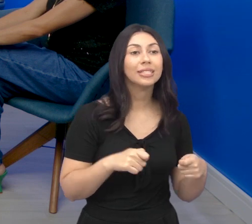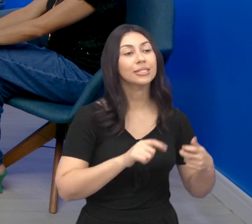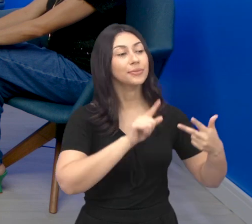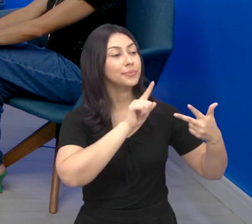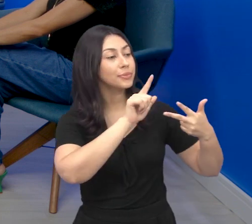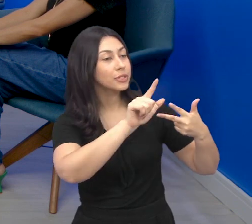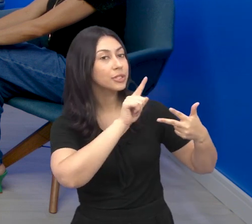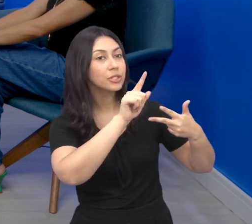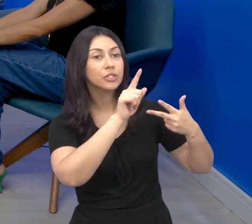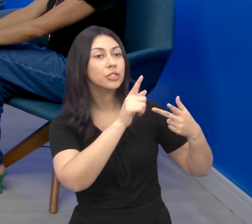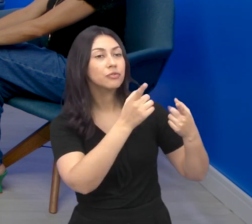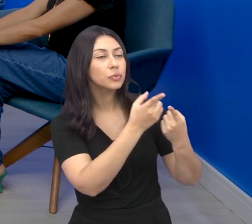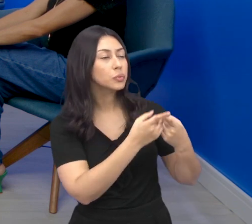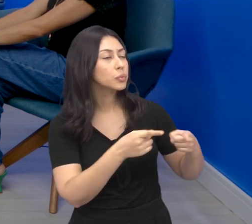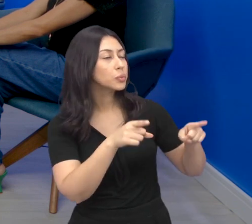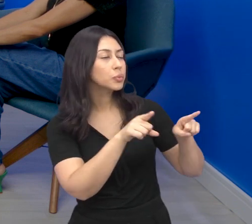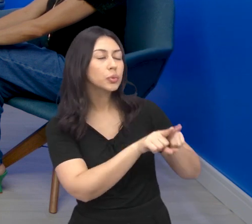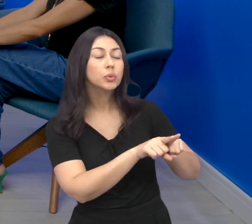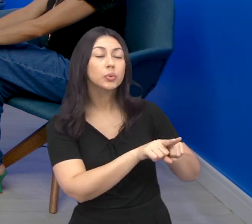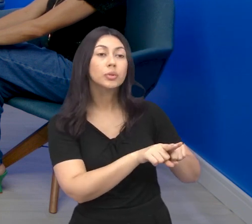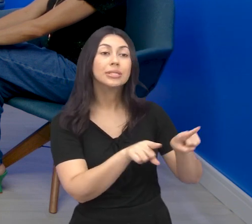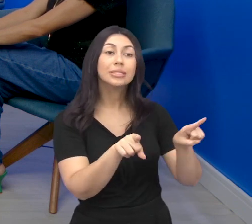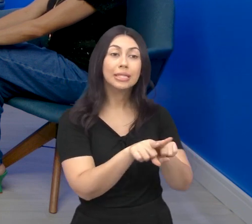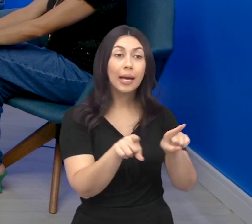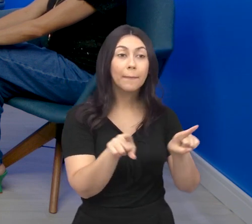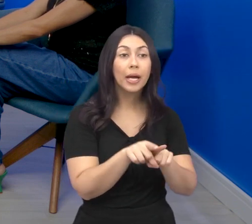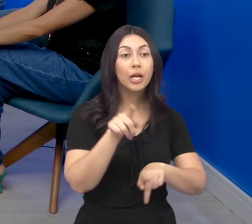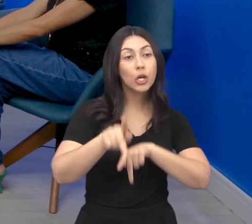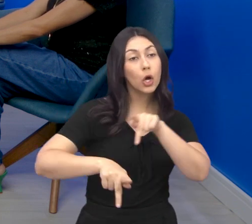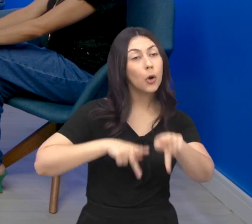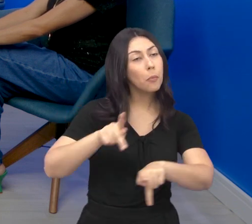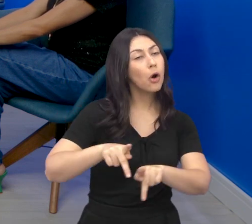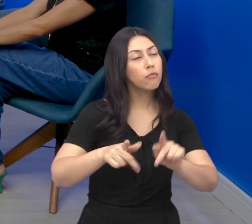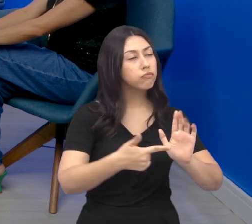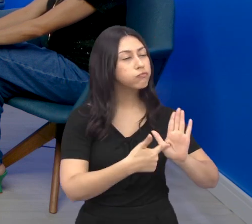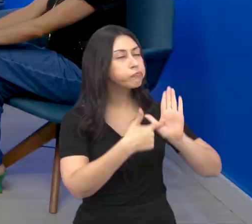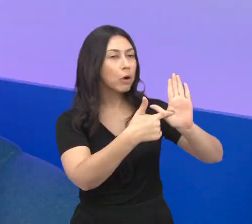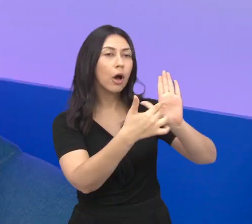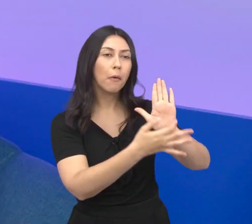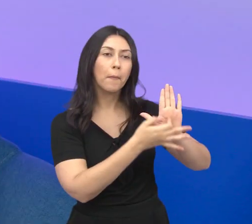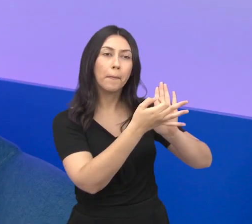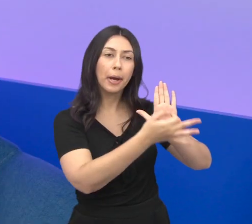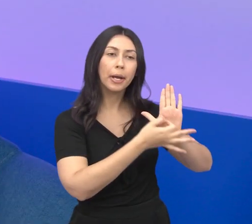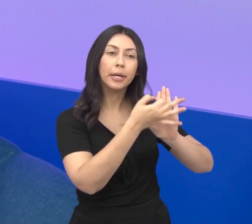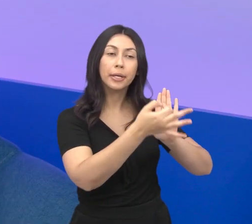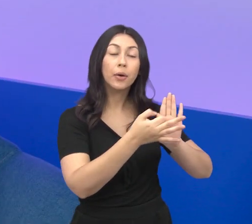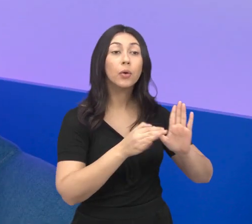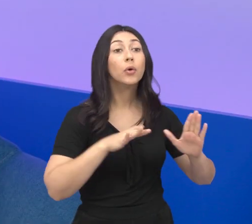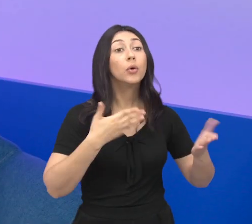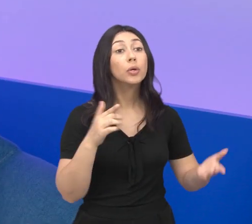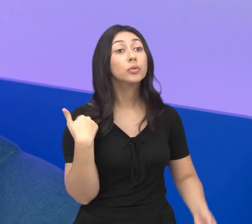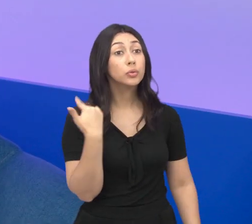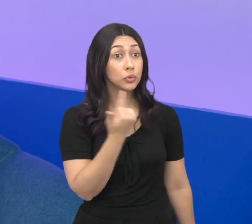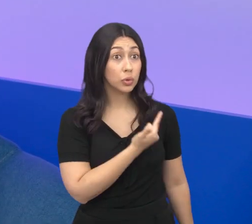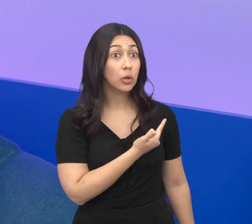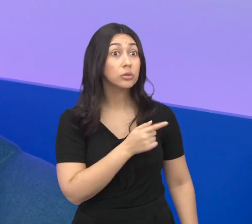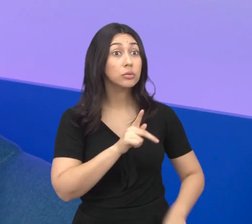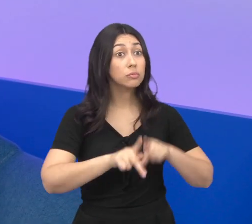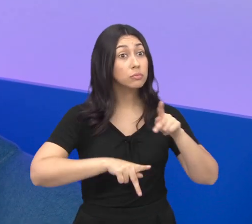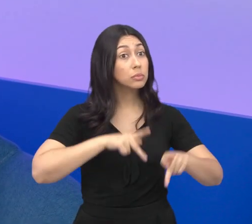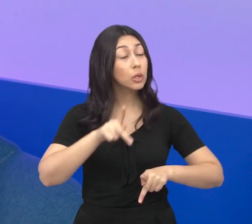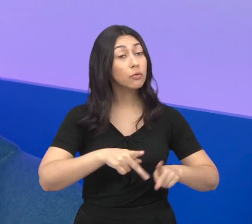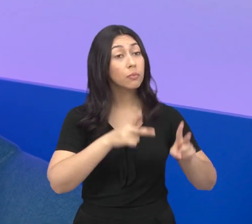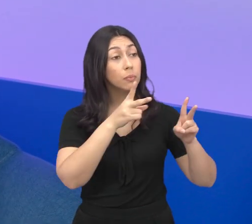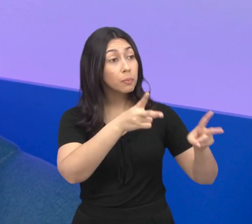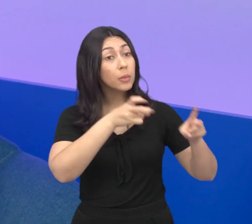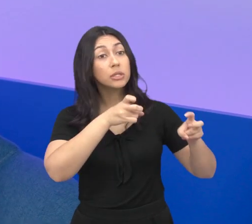sempre do legislativo ao nosso lado, mas principalmente das manifestações públicas. Todas as vezes que nós identificarmos, enquanto